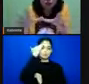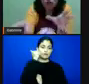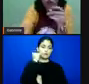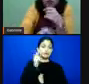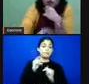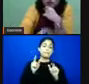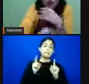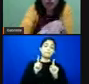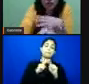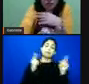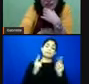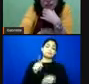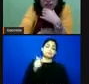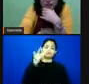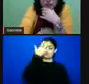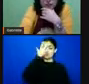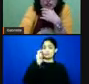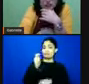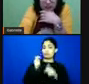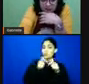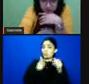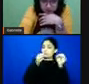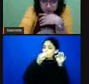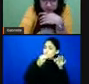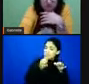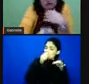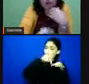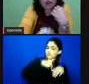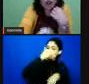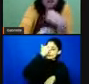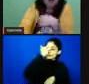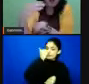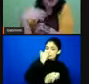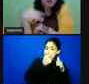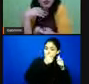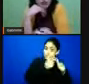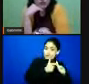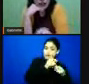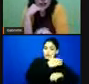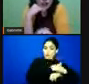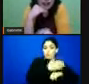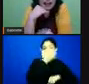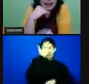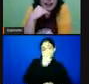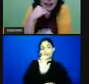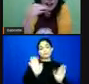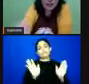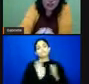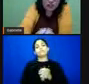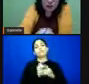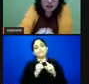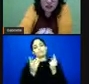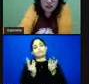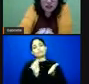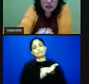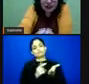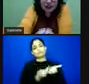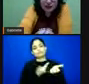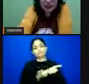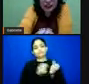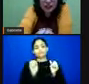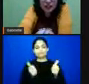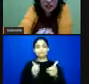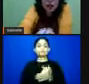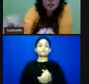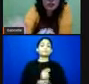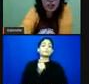localização na geografia da cidade, né? Vamos dizer assim. Como eu tinha mencionado, né? A gente olha aqui pela